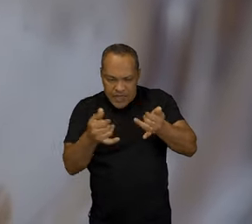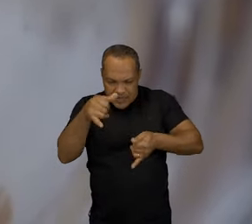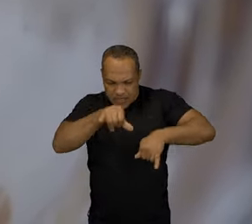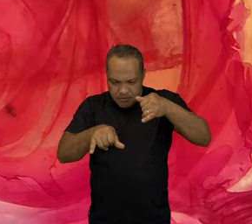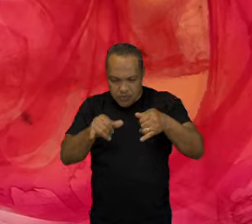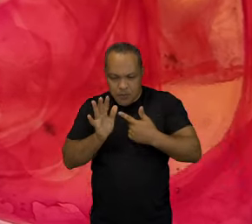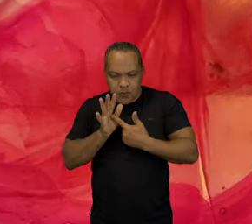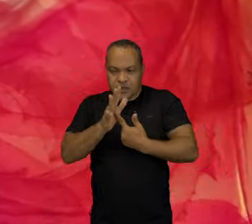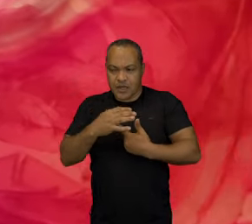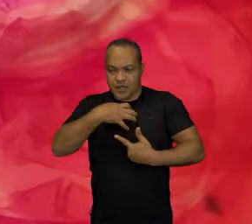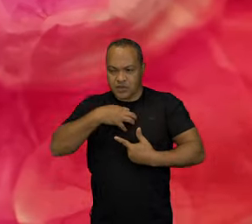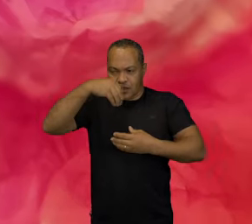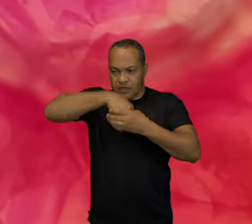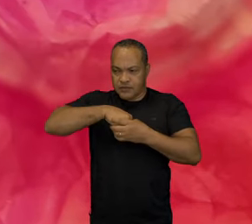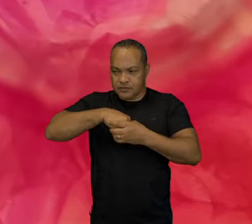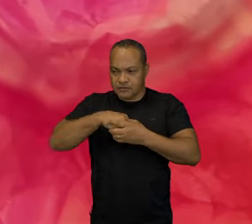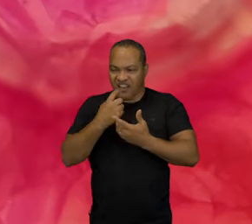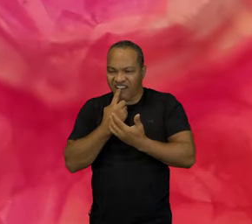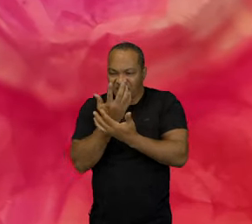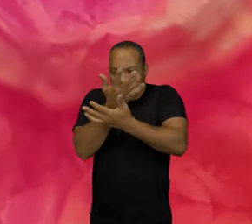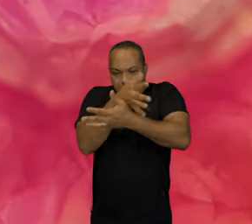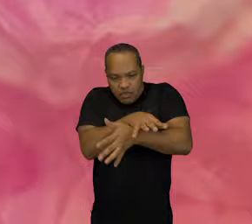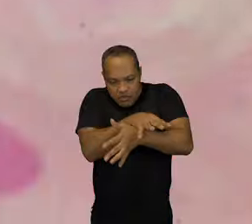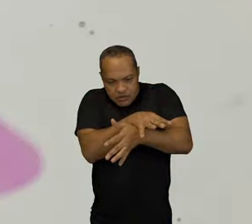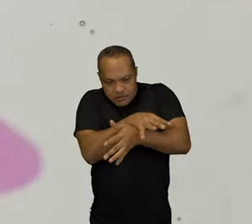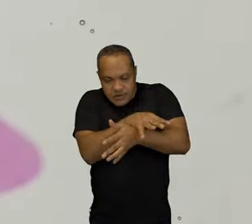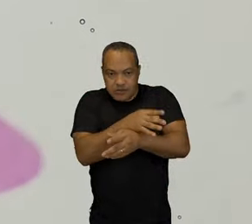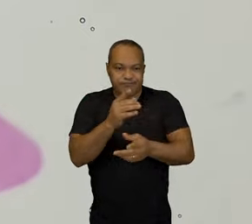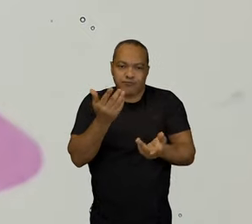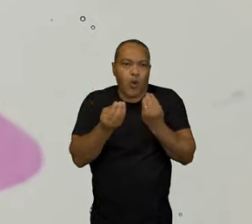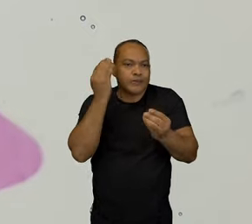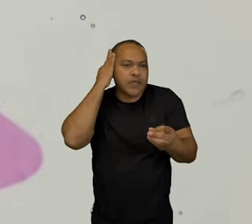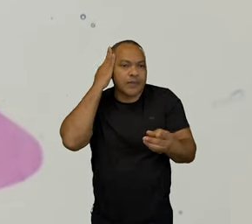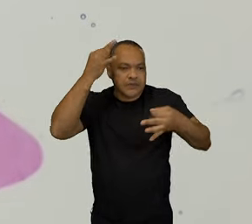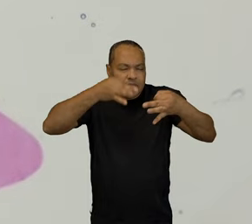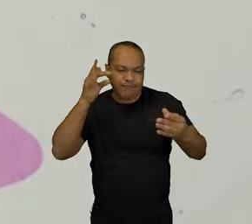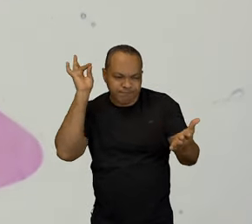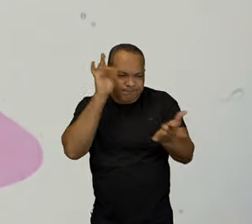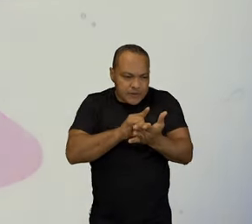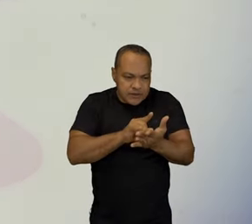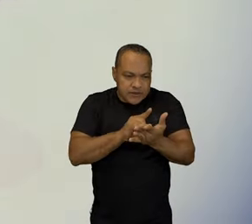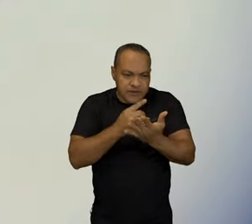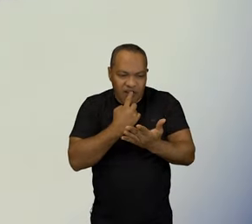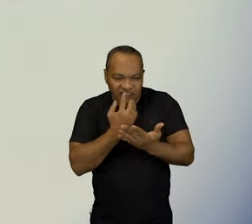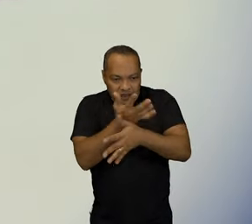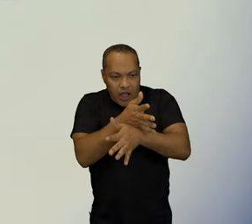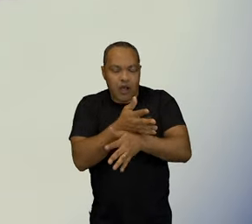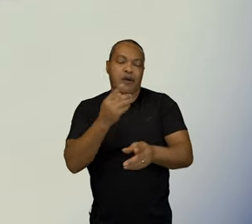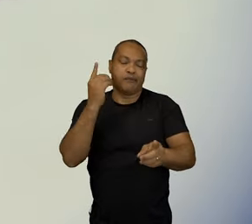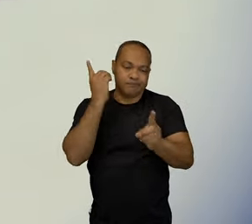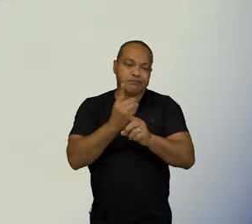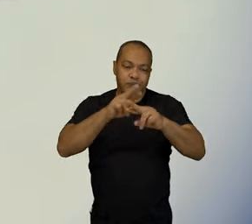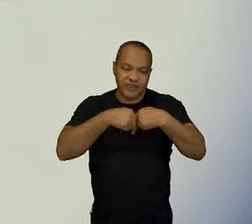que revelam algumas características, como, por exemplo, o esqueleto, e algumas identificações só podem ser confirmadas caso esses procedimentos